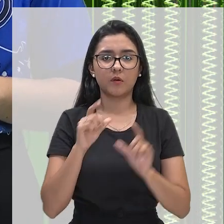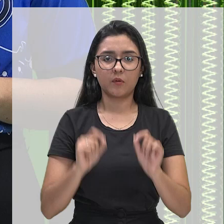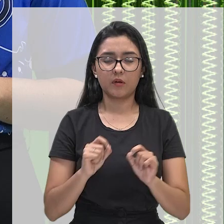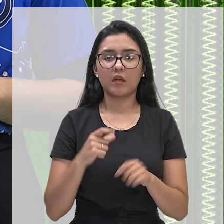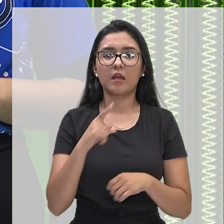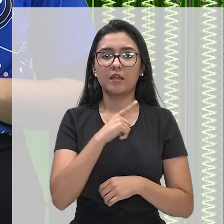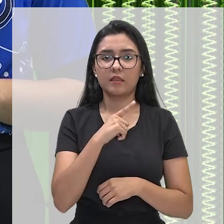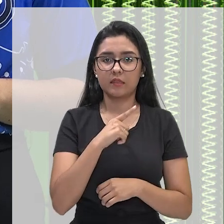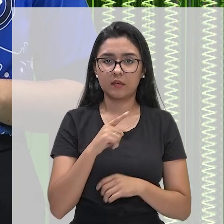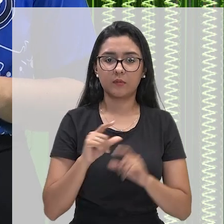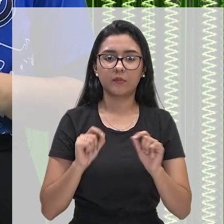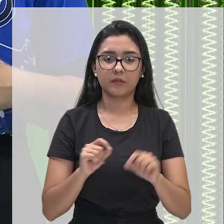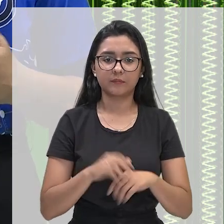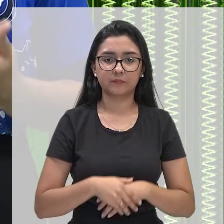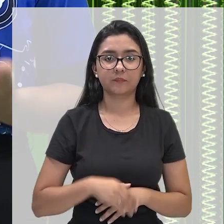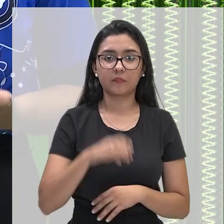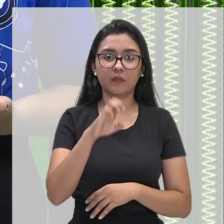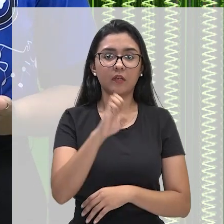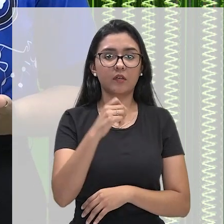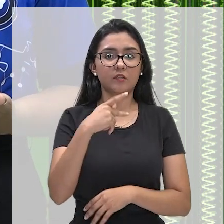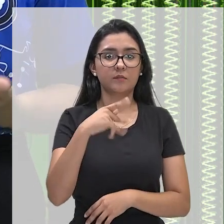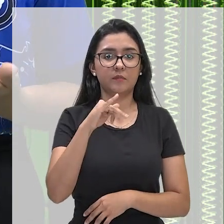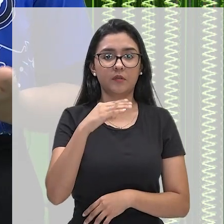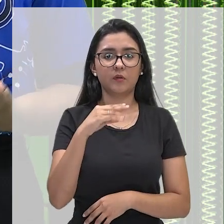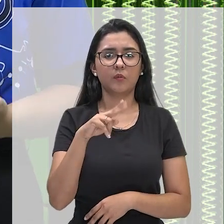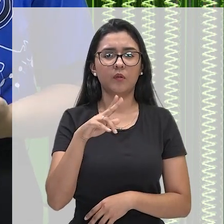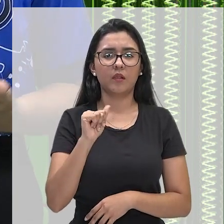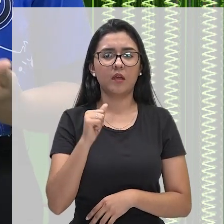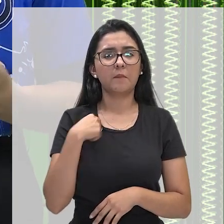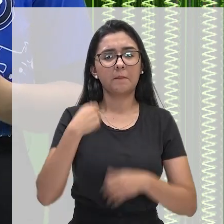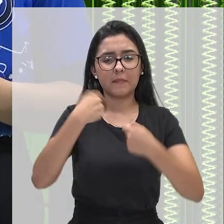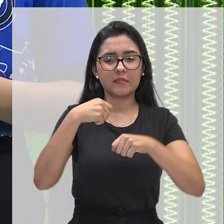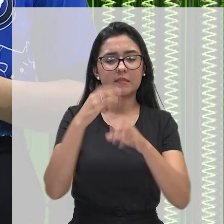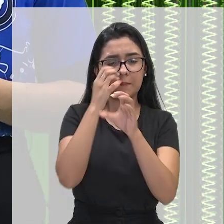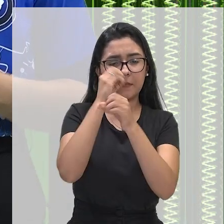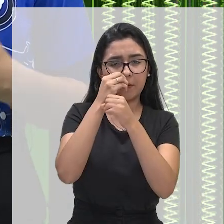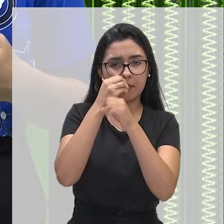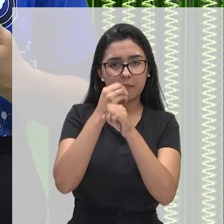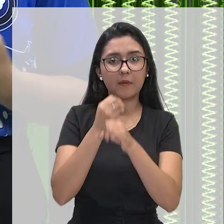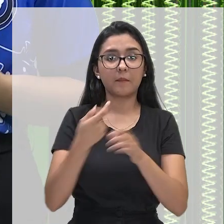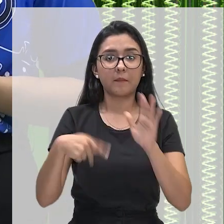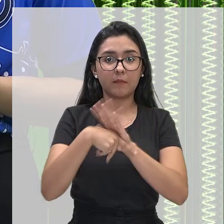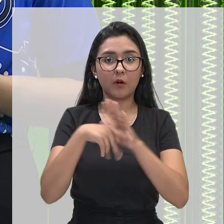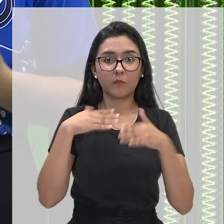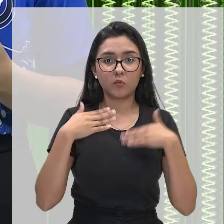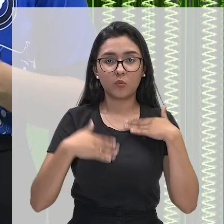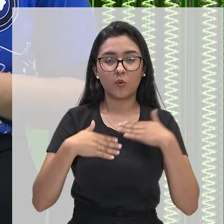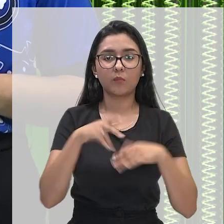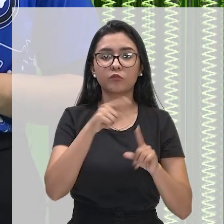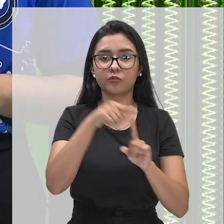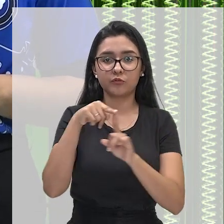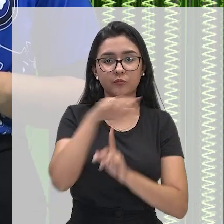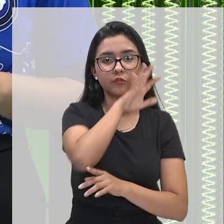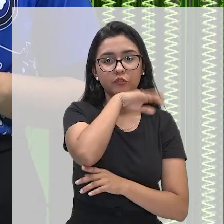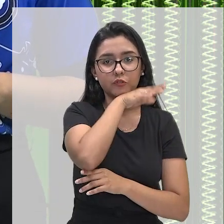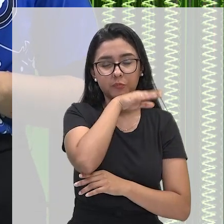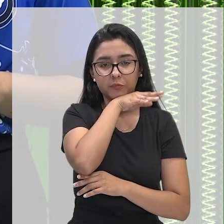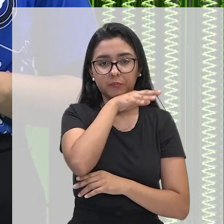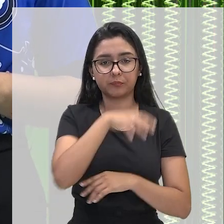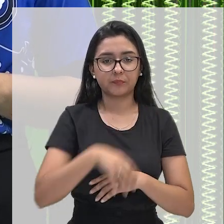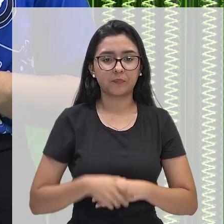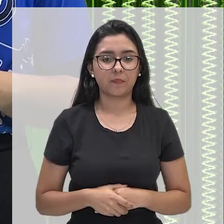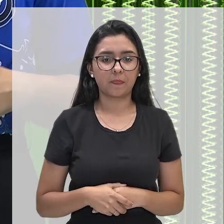ele produz espículas, que são elementos aí microscópicos de sílica do corpo desses animais e que